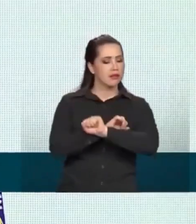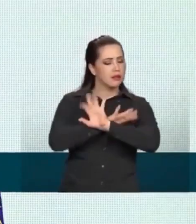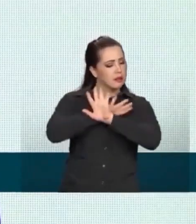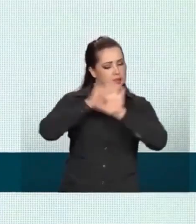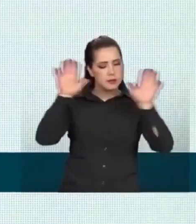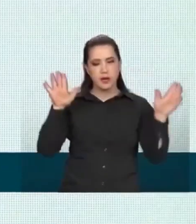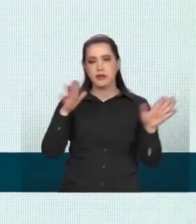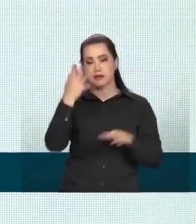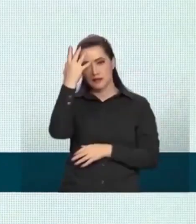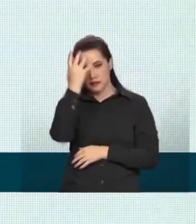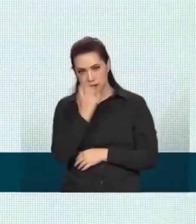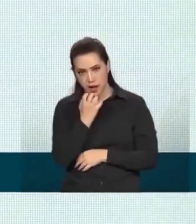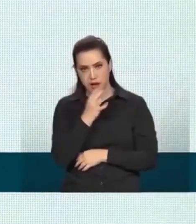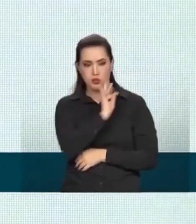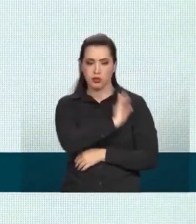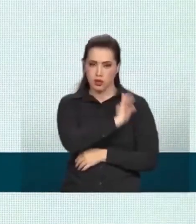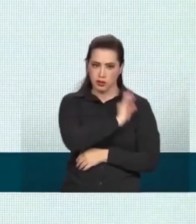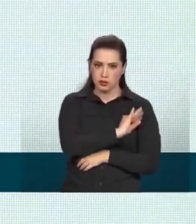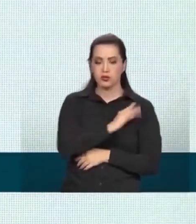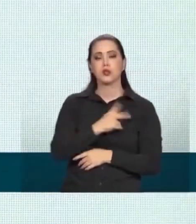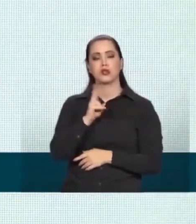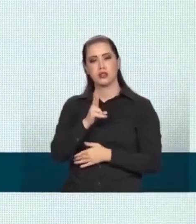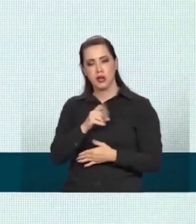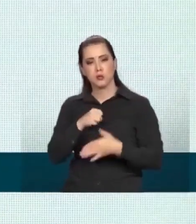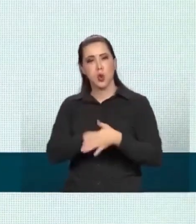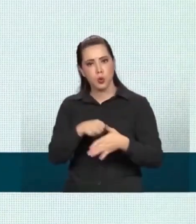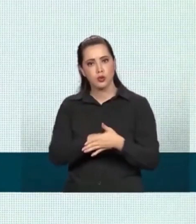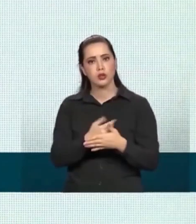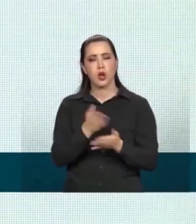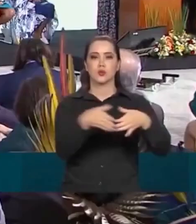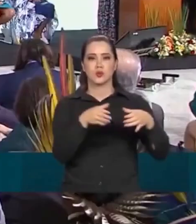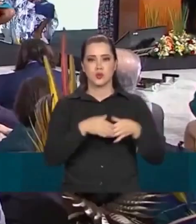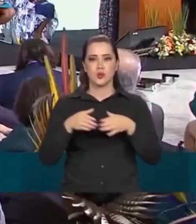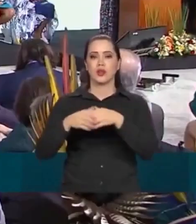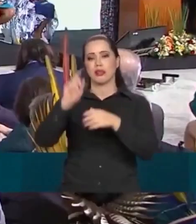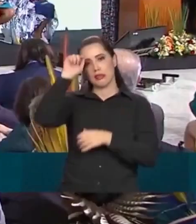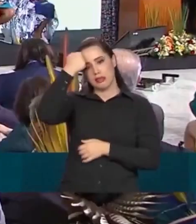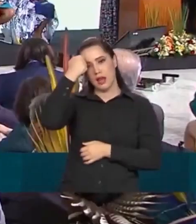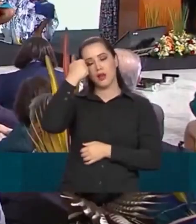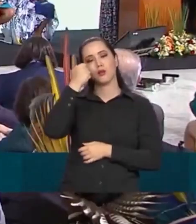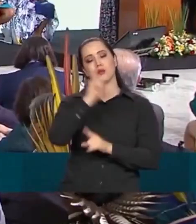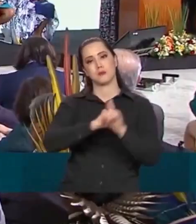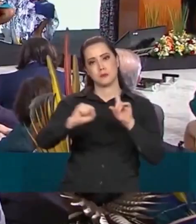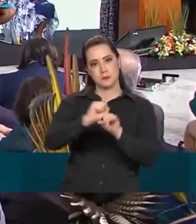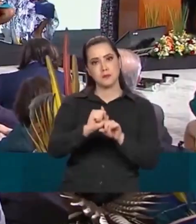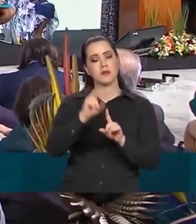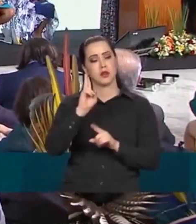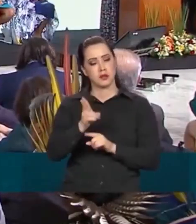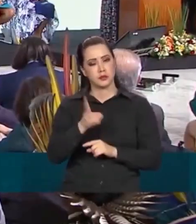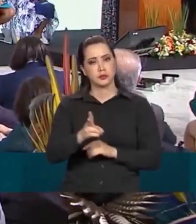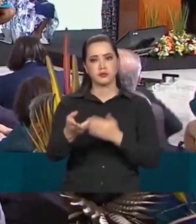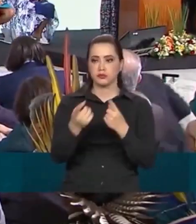a população lgbtqia mais e a pessoas periféricas durante curso Aniele Franco